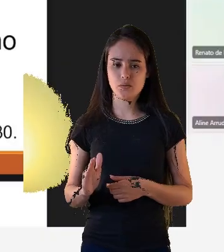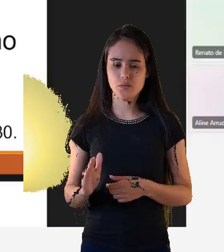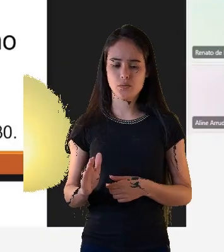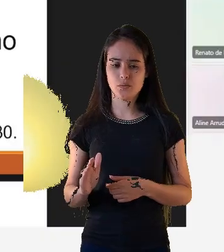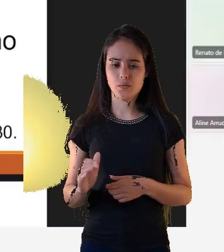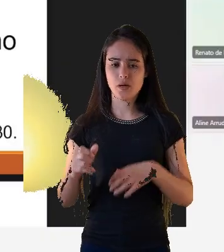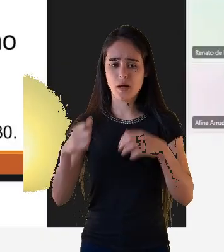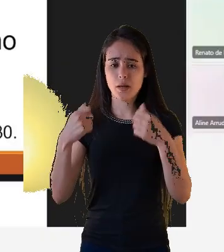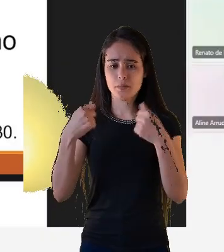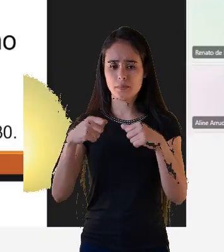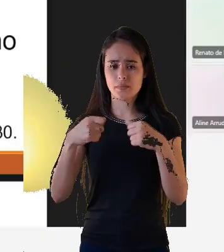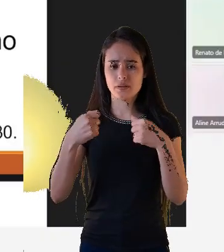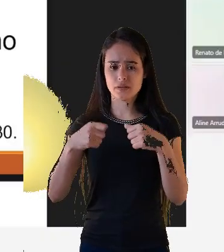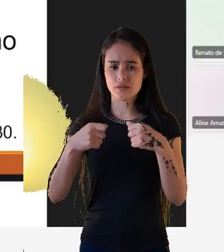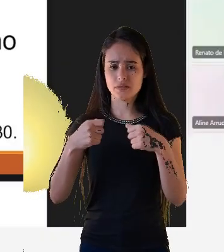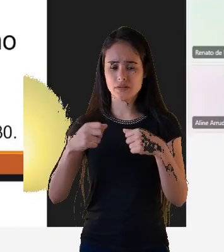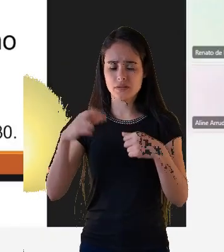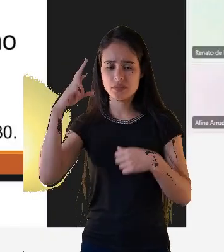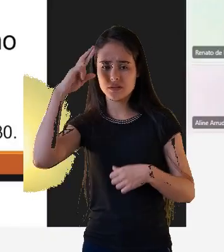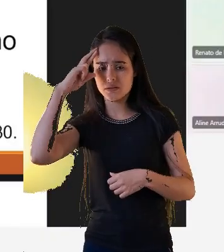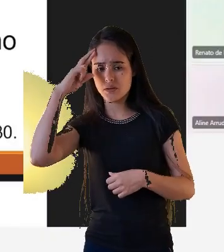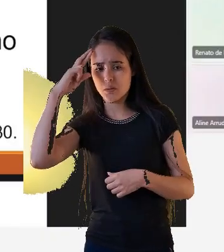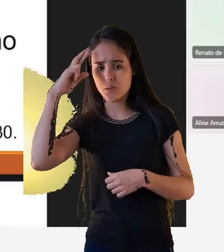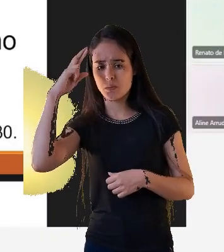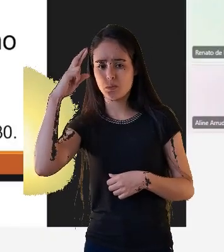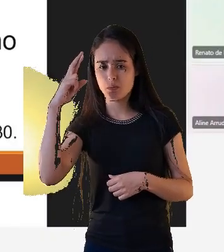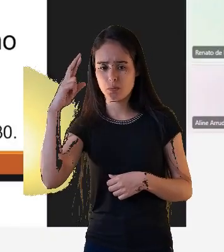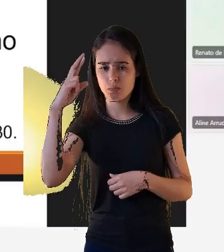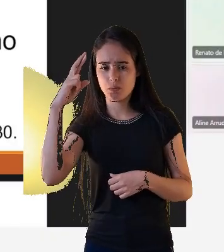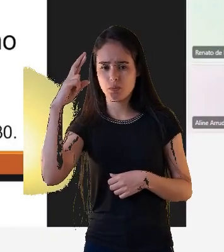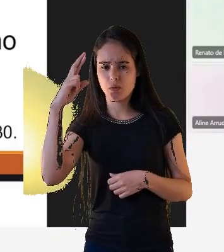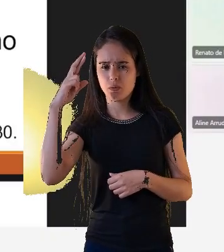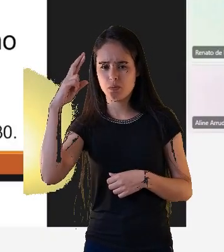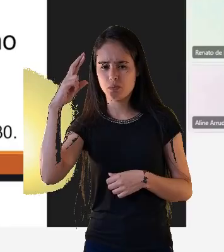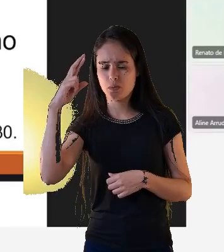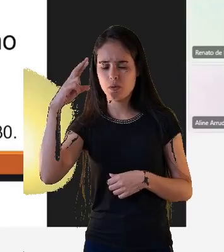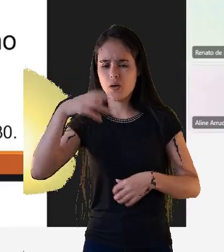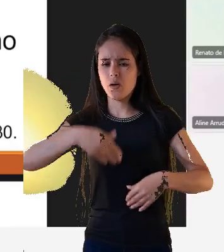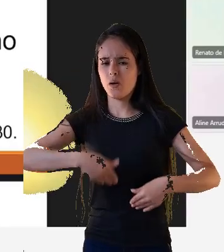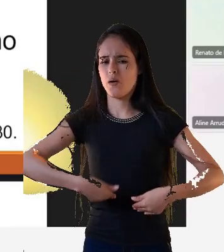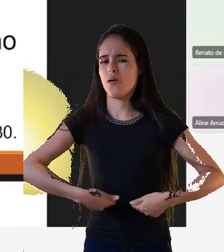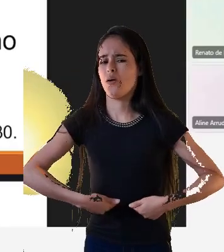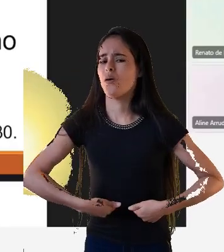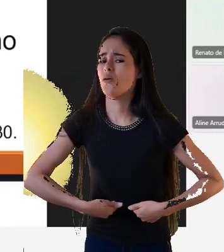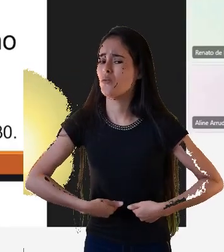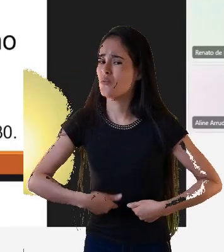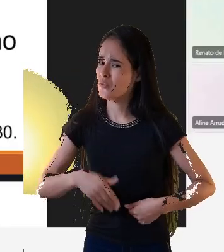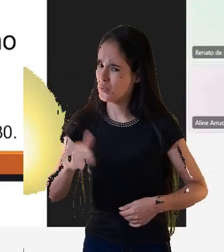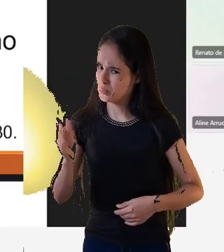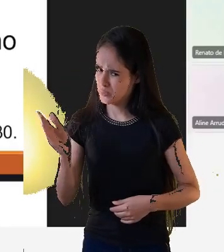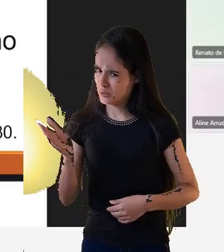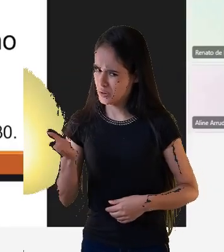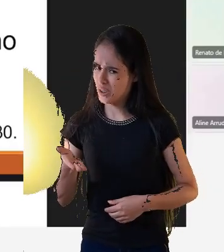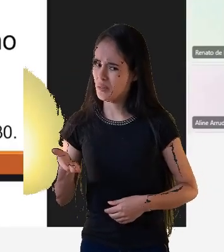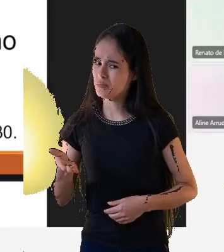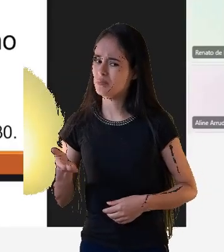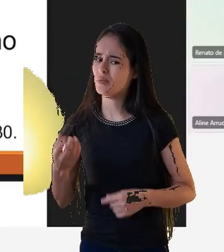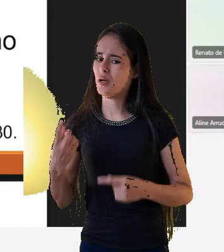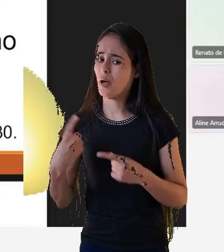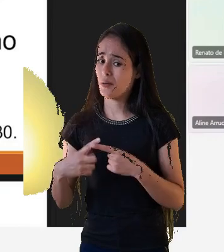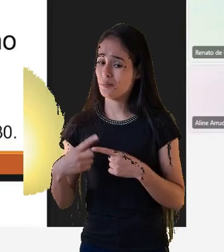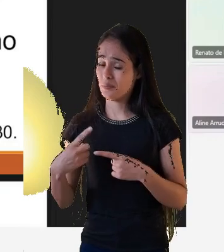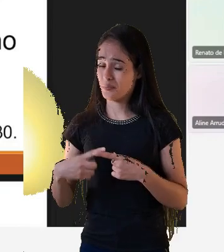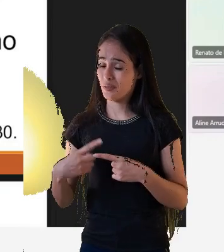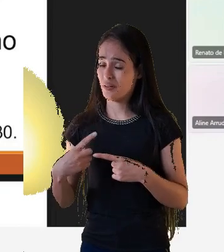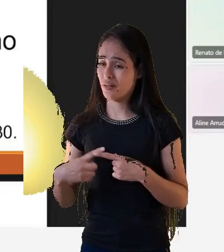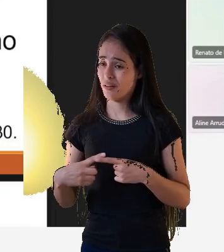de Jesus, que diz: o Brasil precisa ser dirigido por uma pessoa que já passou fome. A fome também é professora. Quem